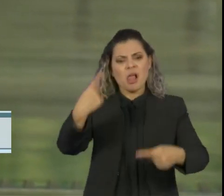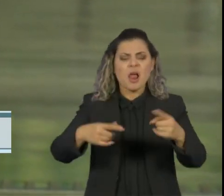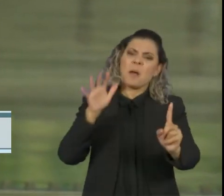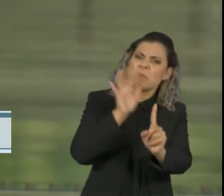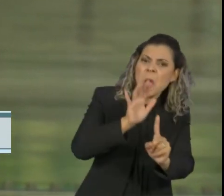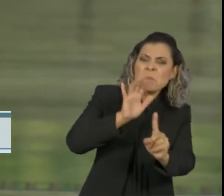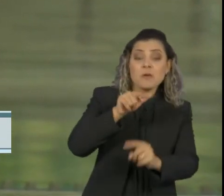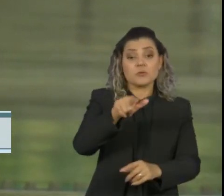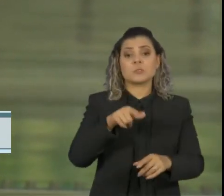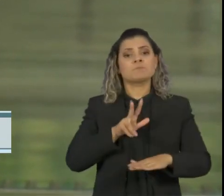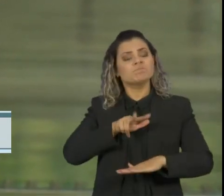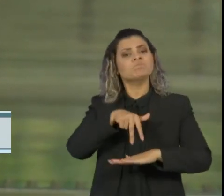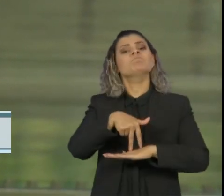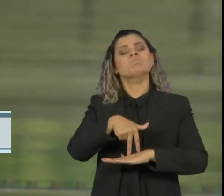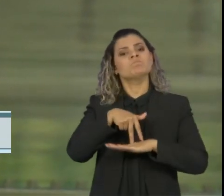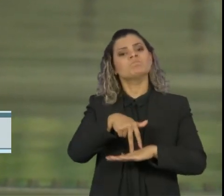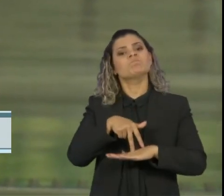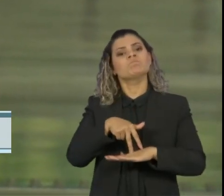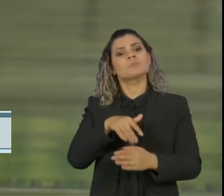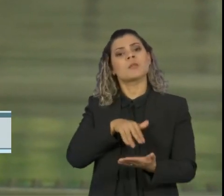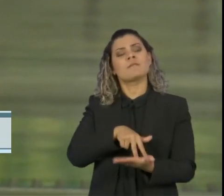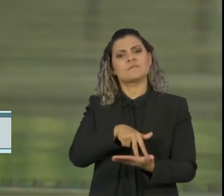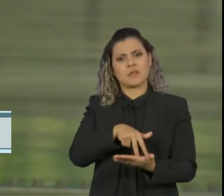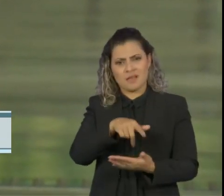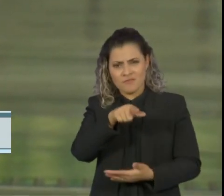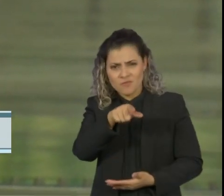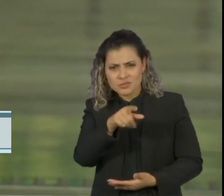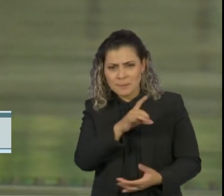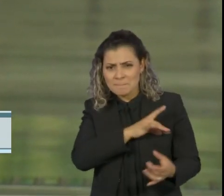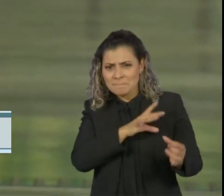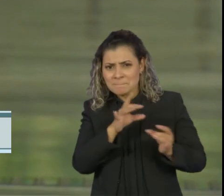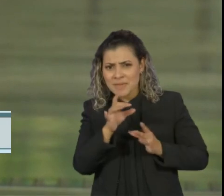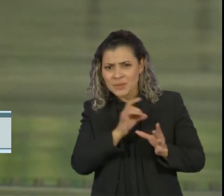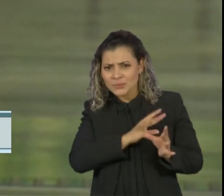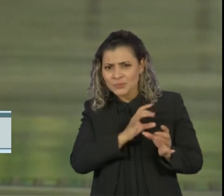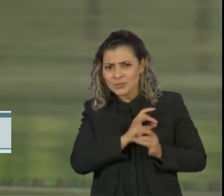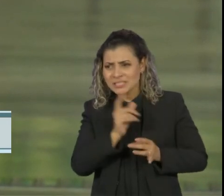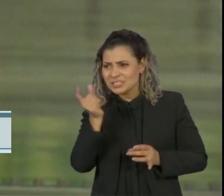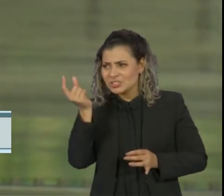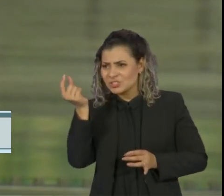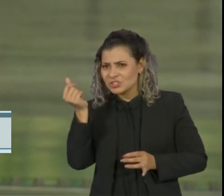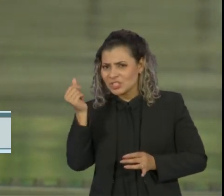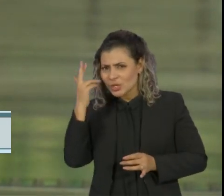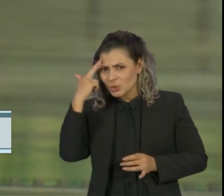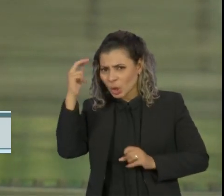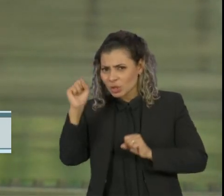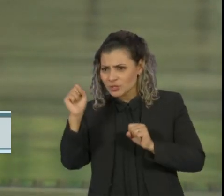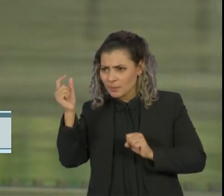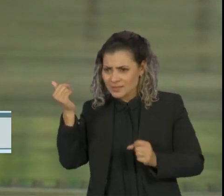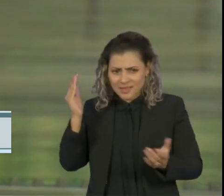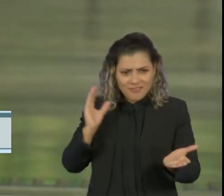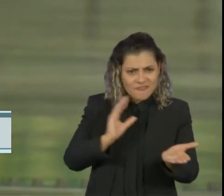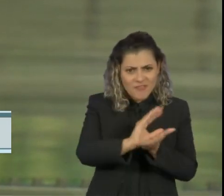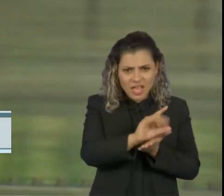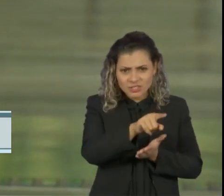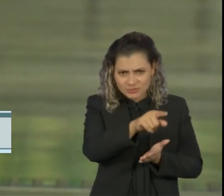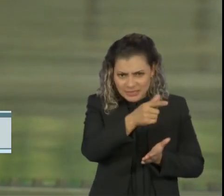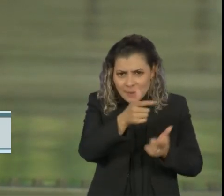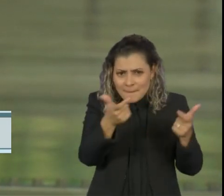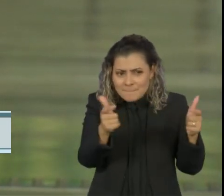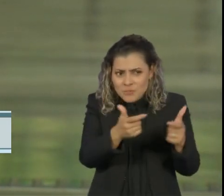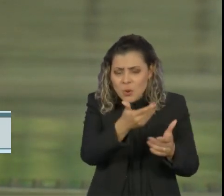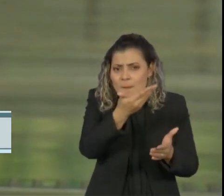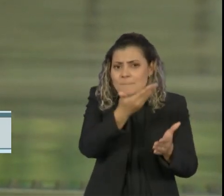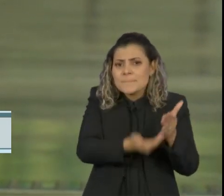geral. O senhor teme perder capital político caso os resultados registrados no início de